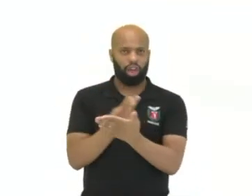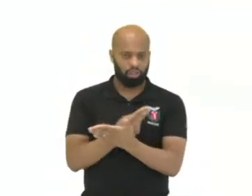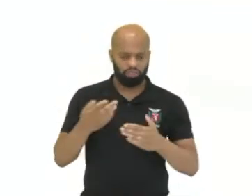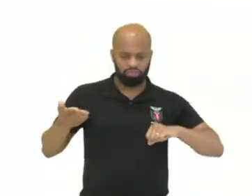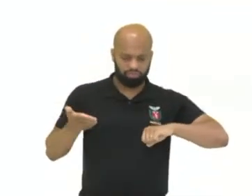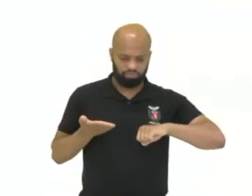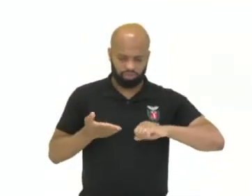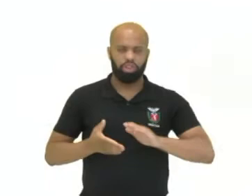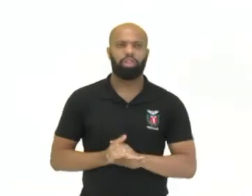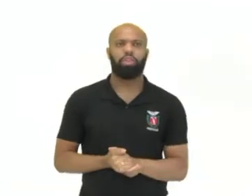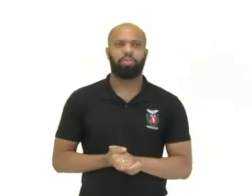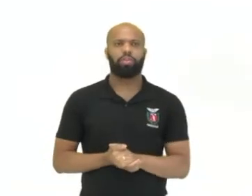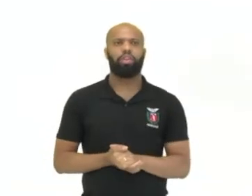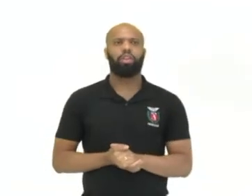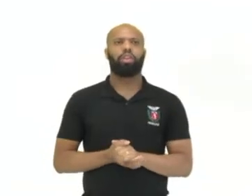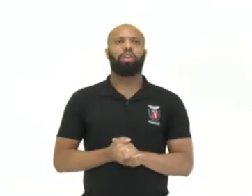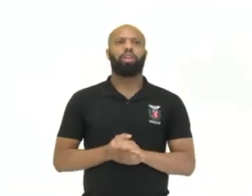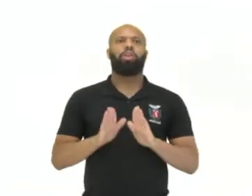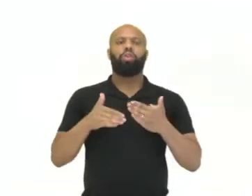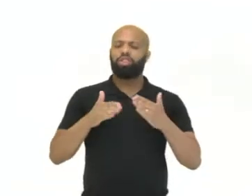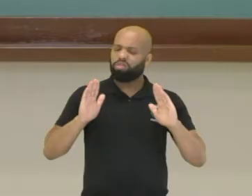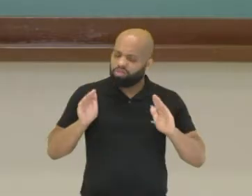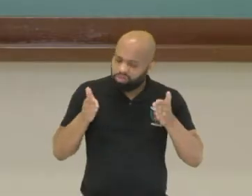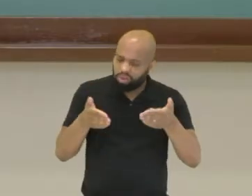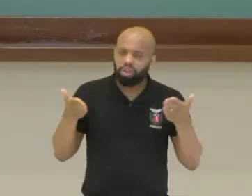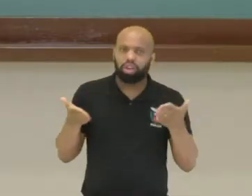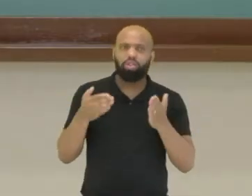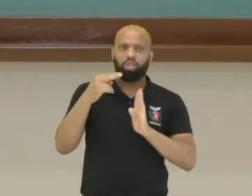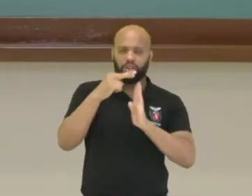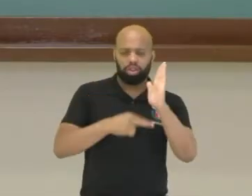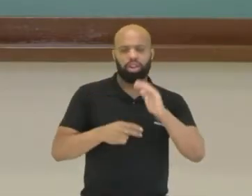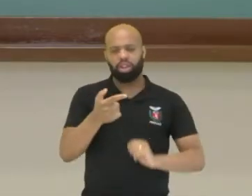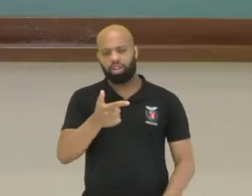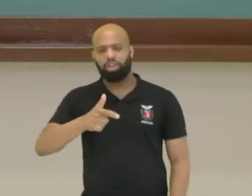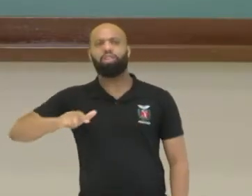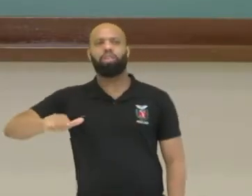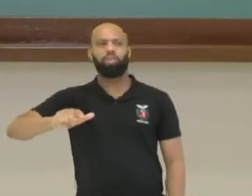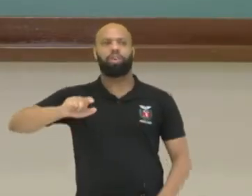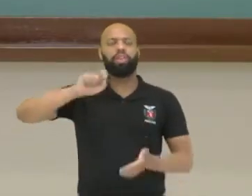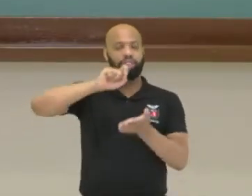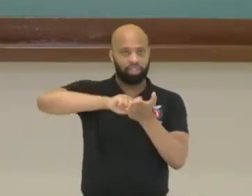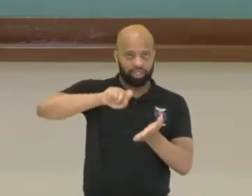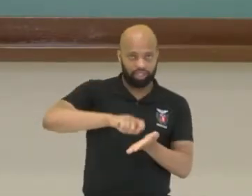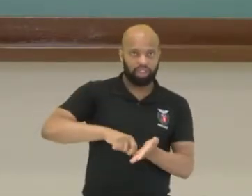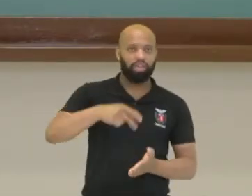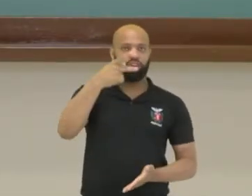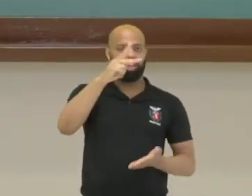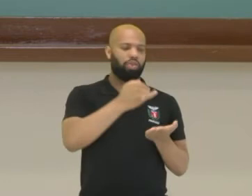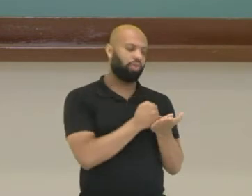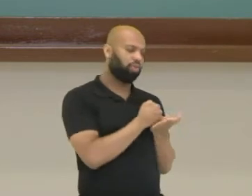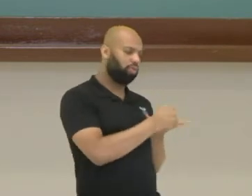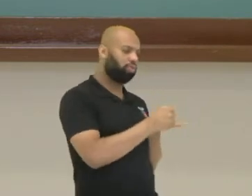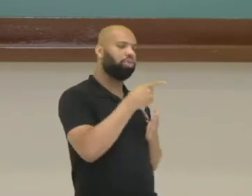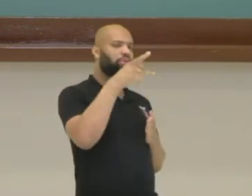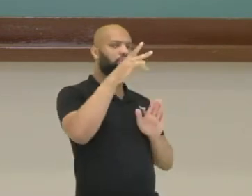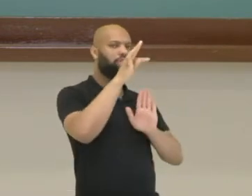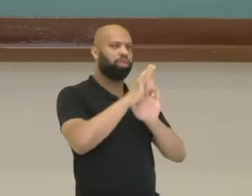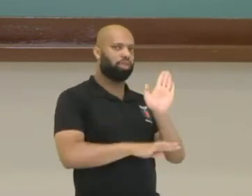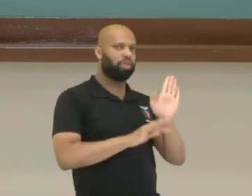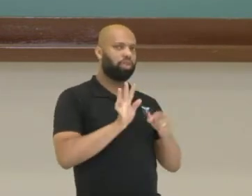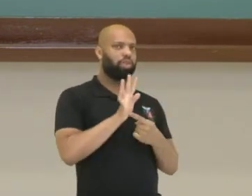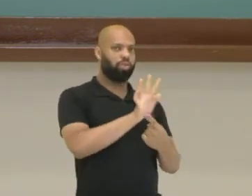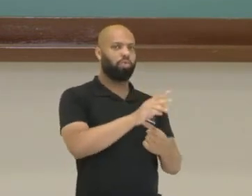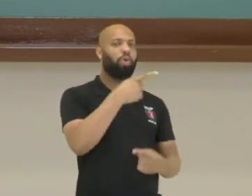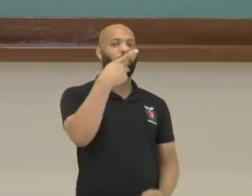contemporânea. Então, não perca o foco, leia de novo, novamente, e apresente